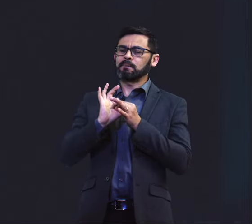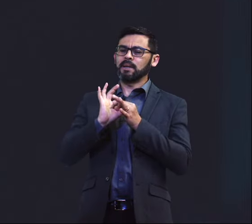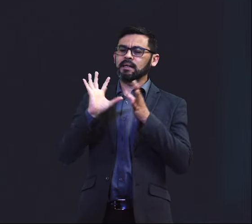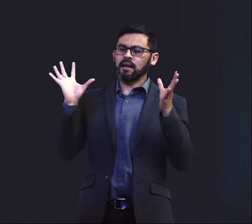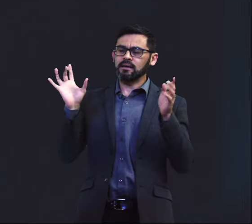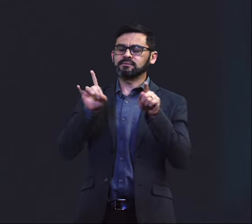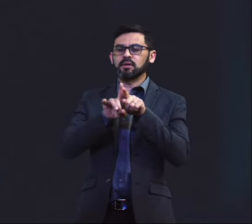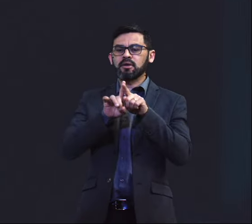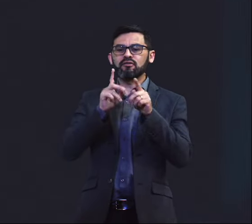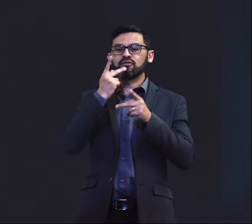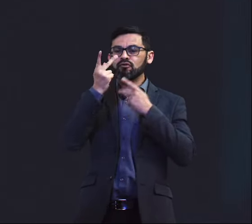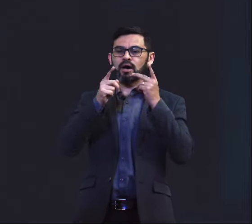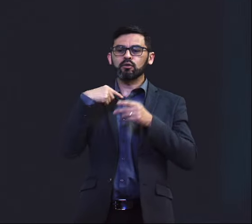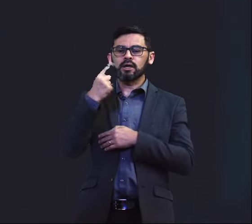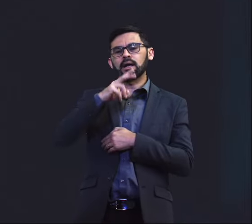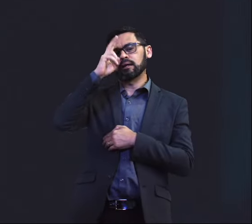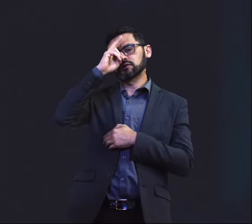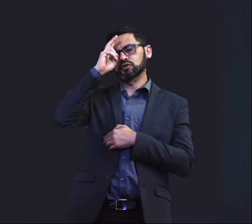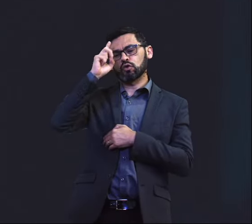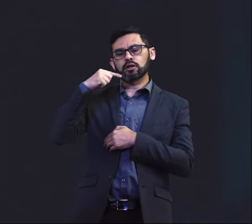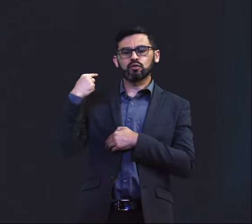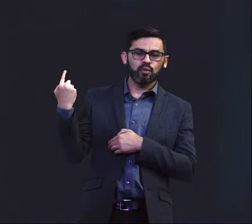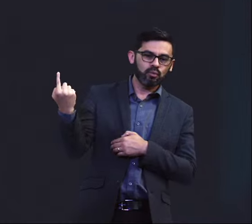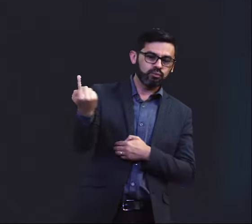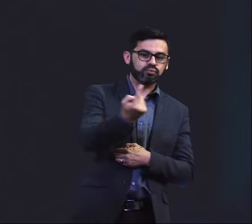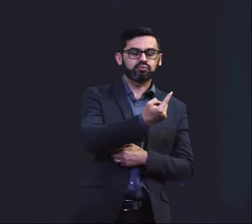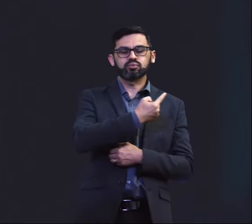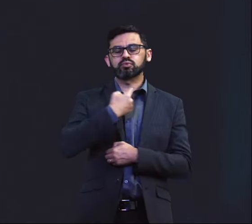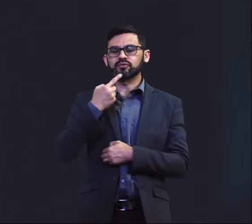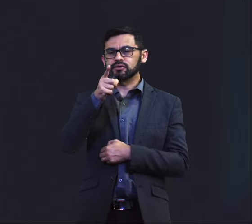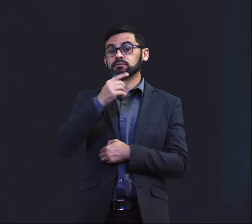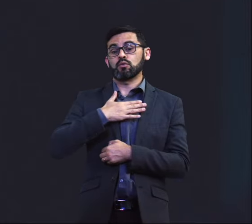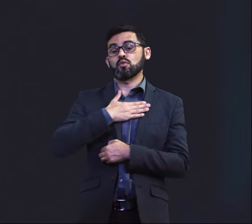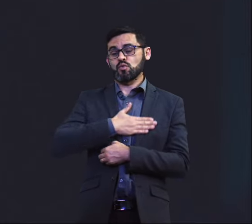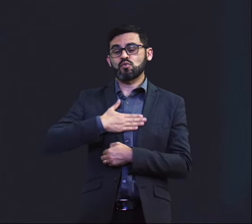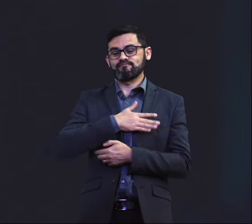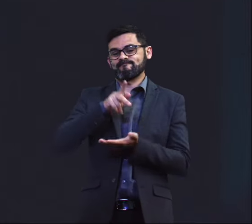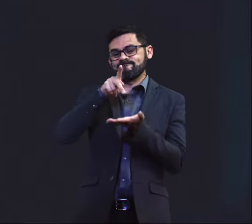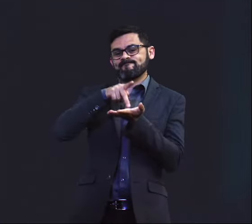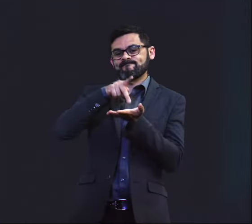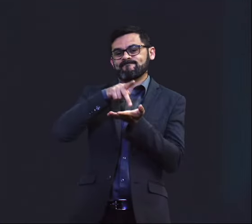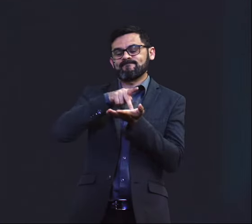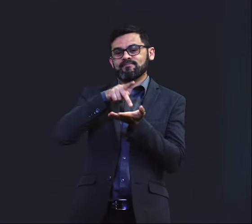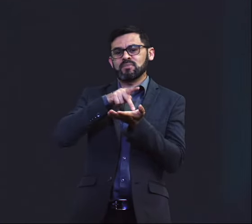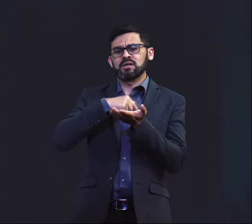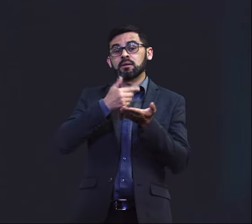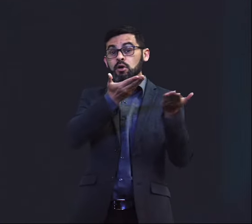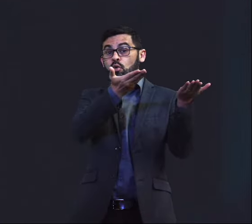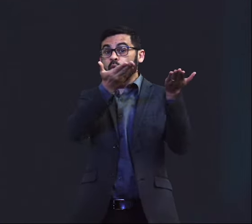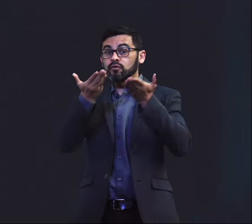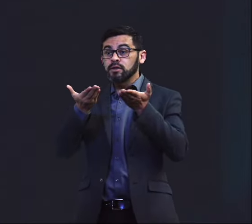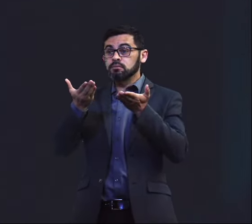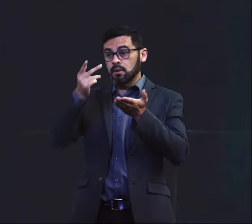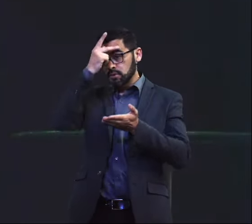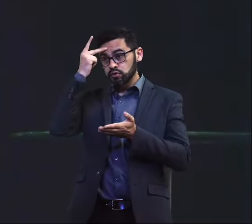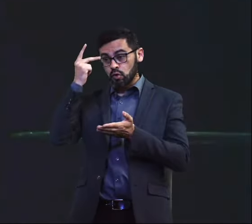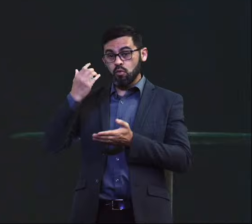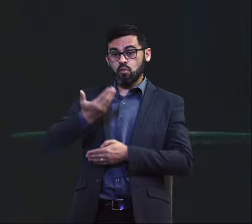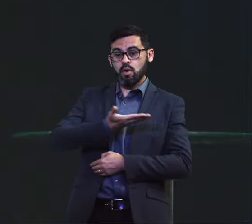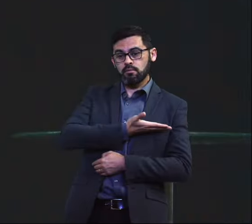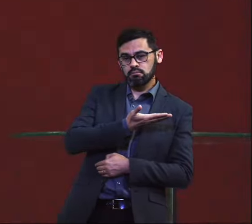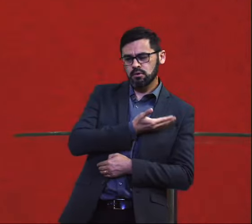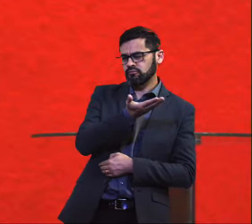conta um pouquinho da nossa história. Vocês vão gostar. E convide alguém, participe,